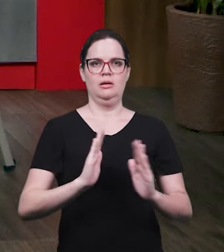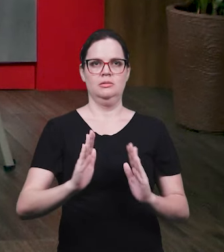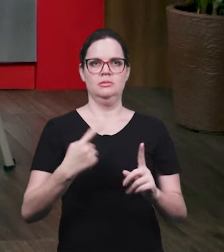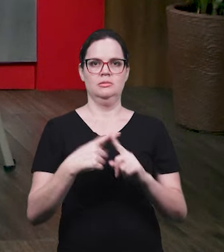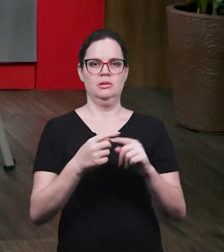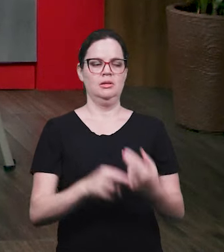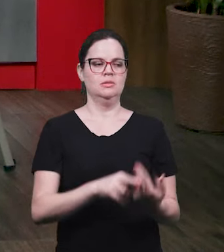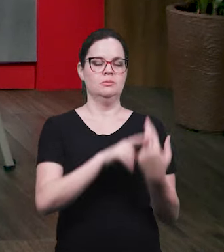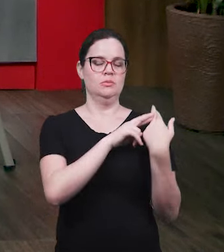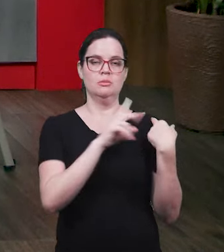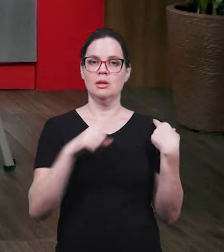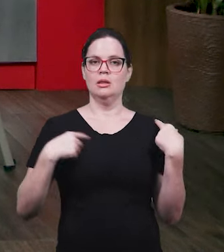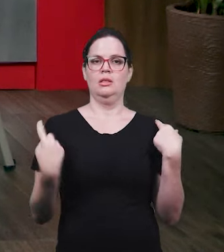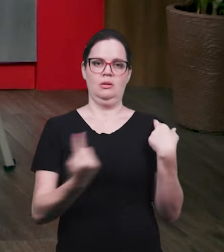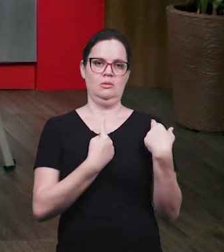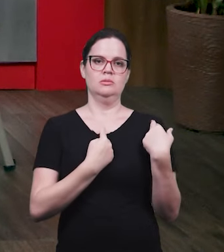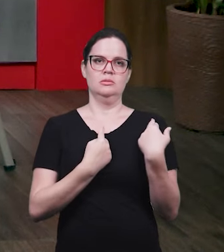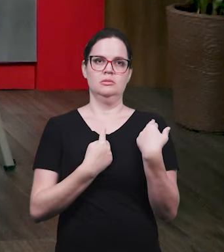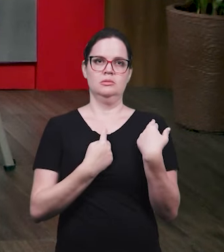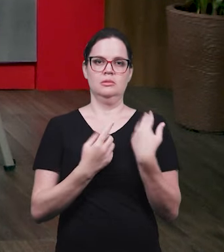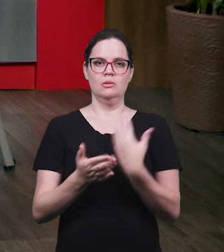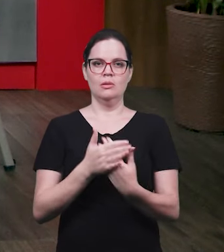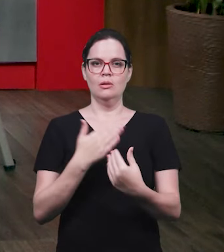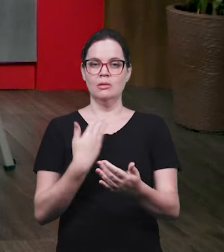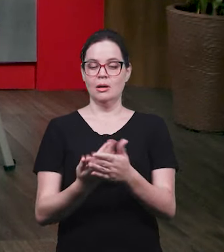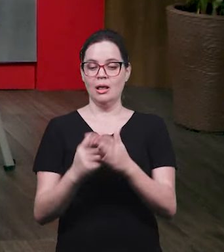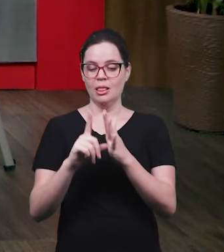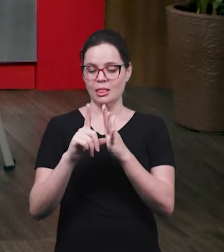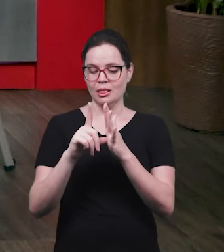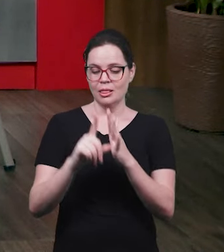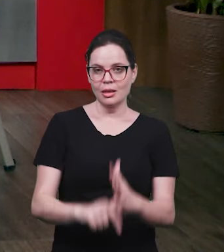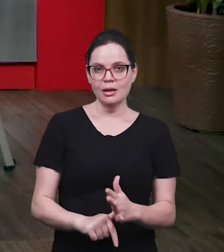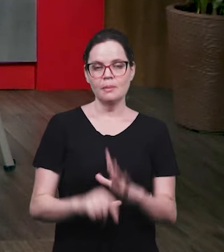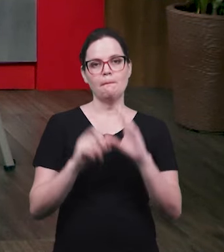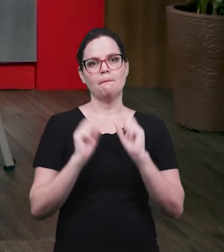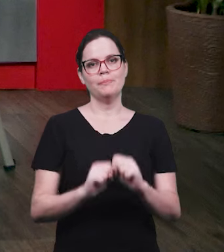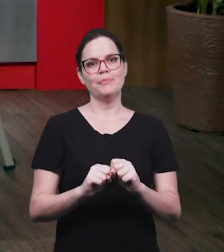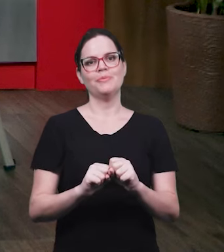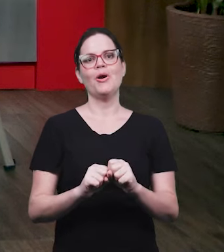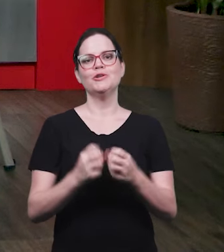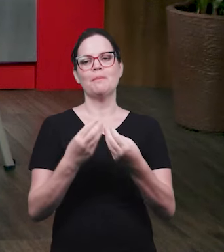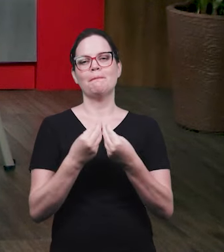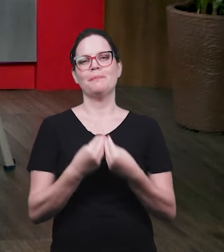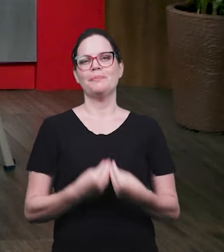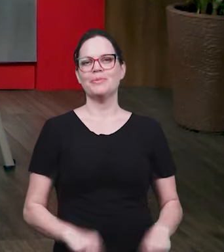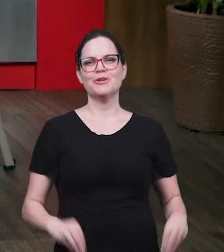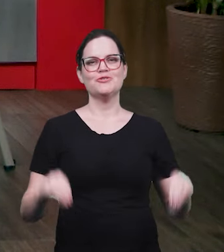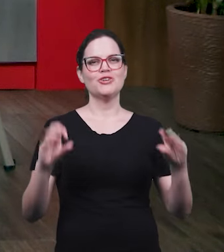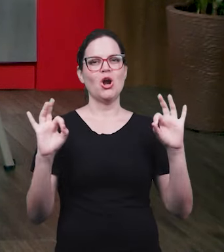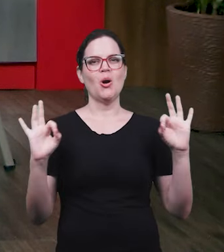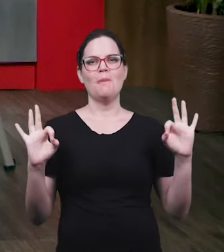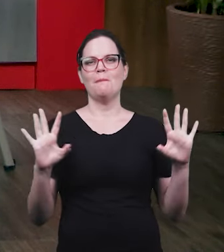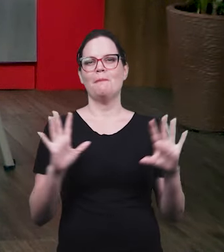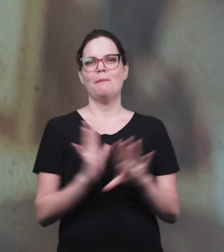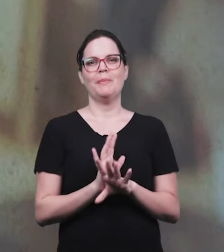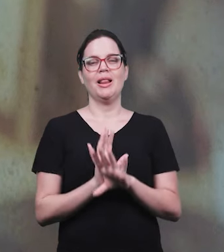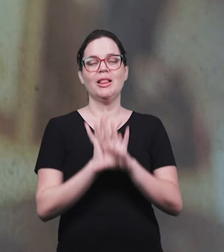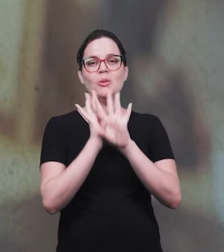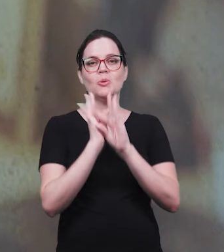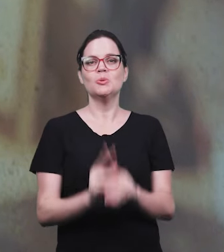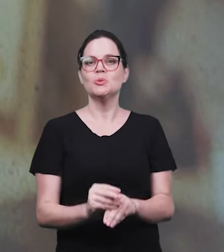grande responsabilidade. Qualquer atraso, ele pode comprometer por completo o processo. Então, por